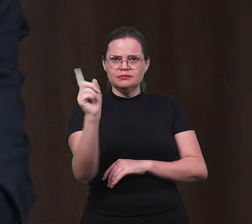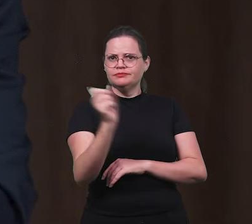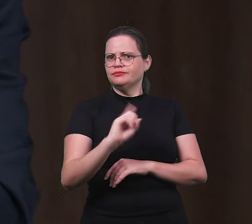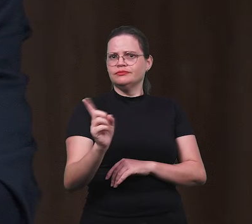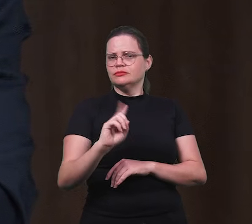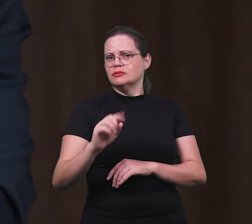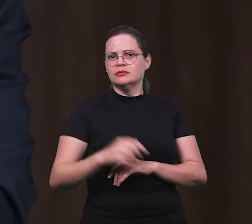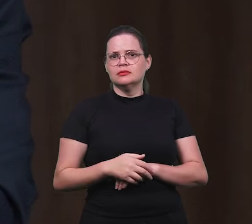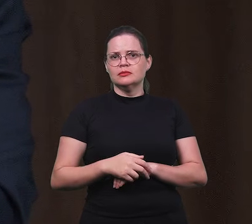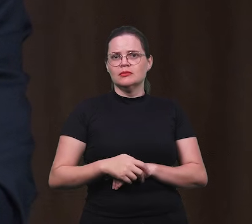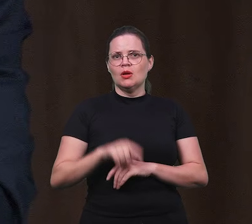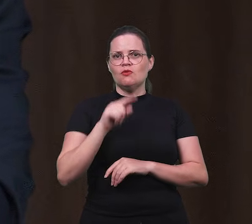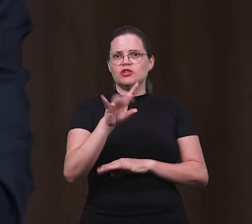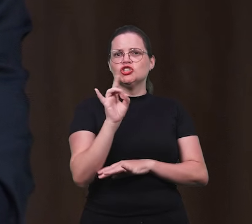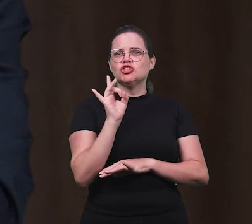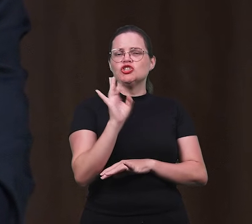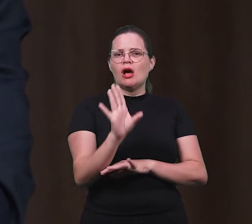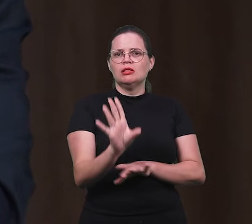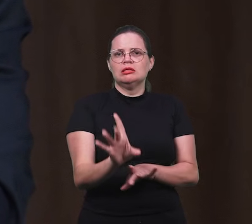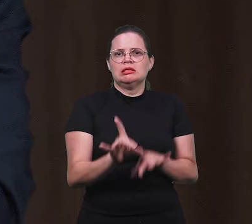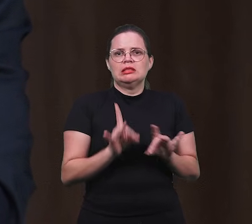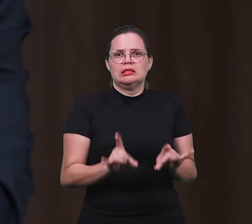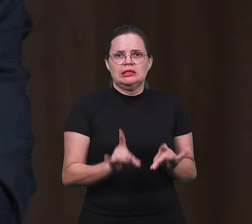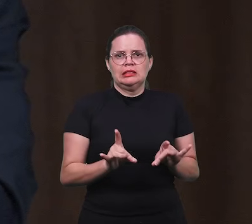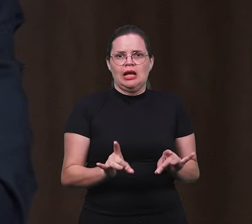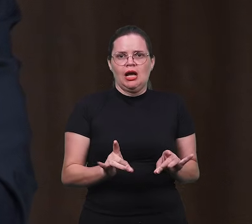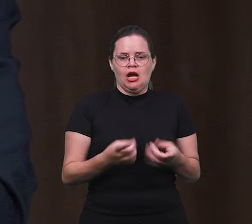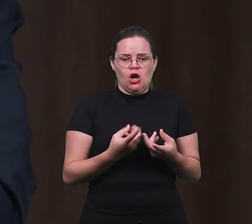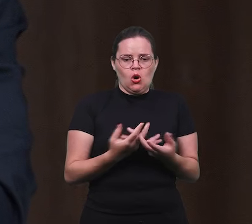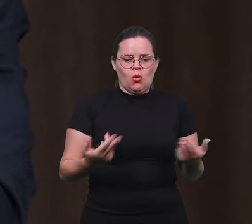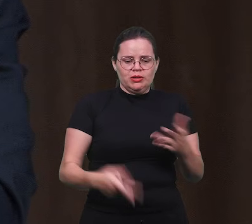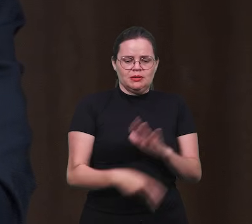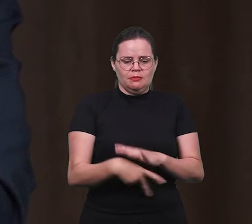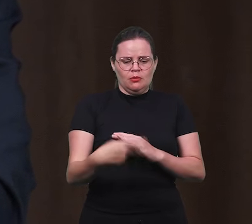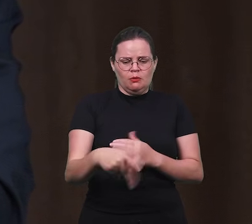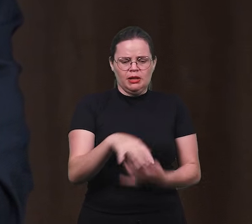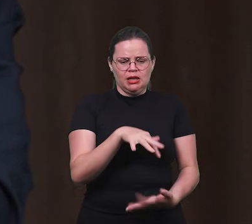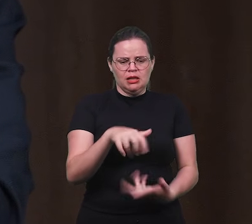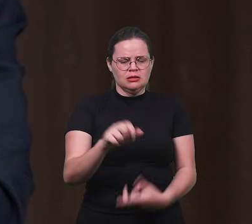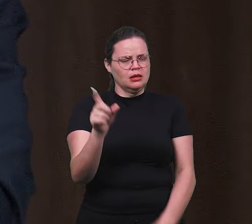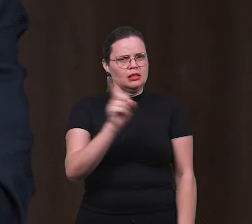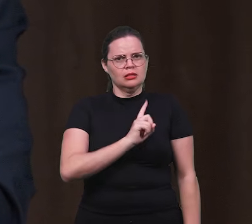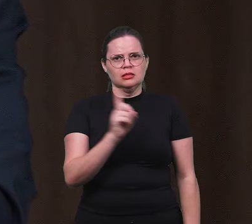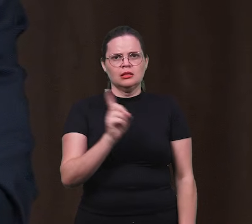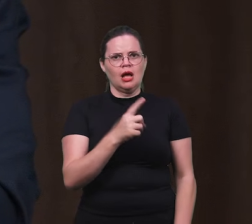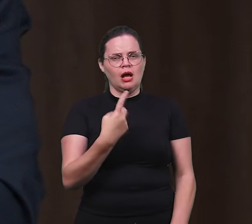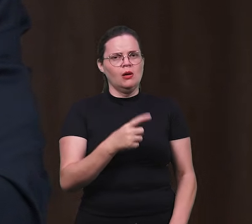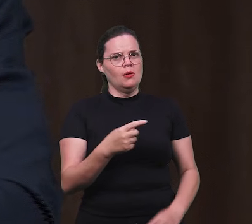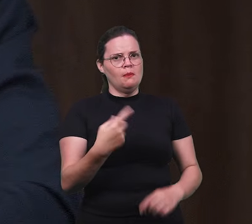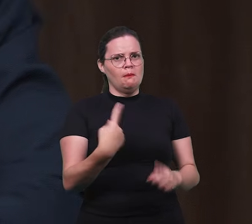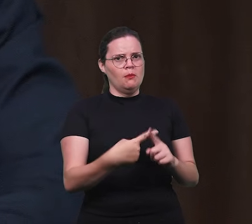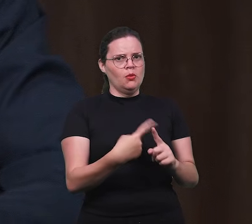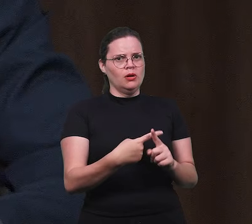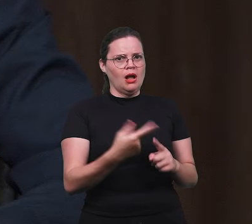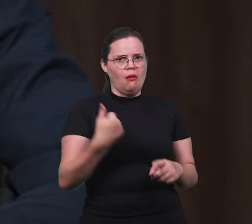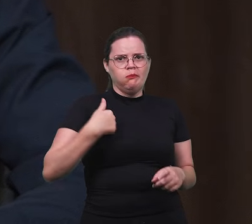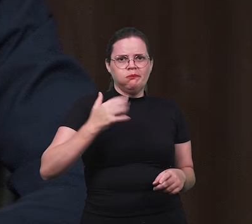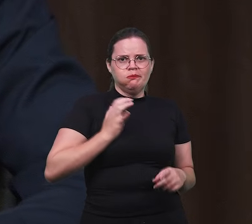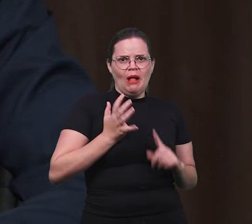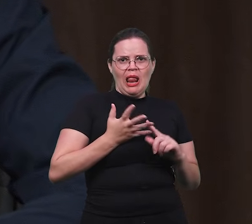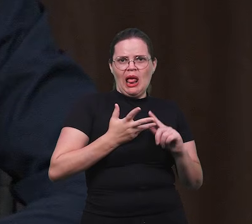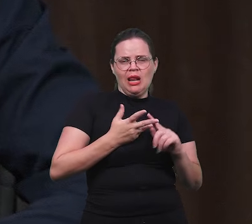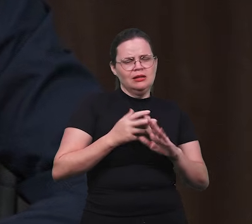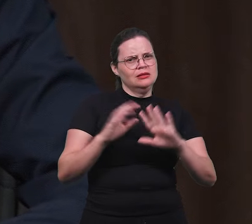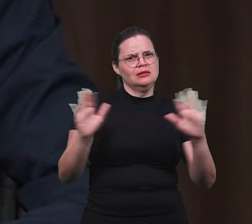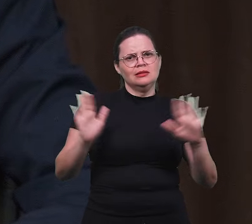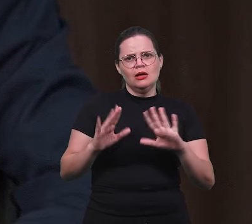Não seja uma esposa apegada à terra, dessa terra, porque isso vai fazer com que você